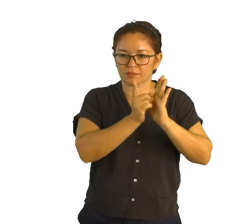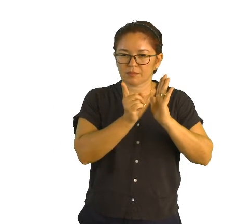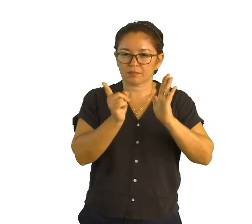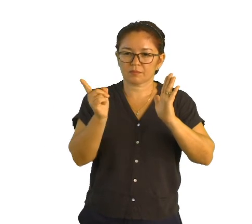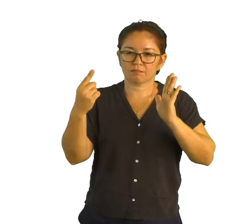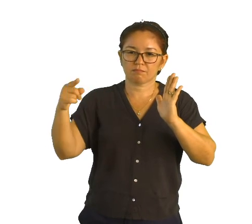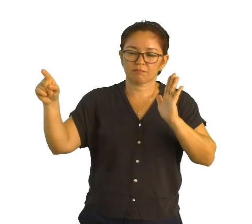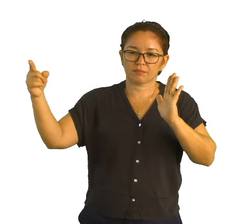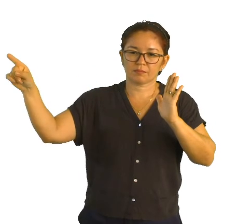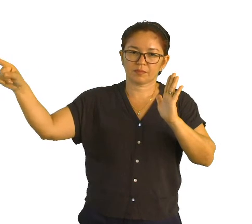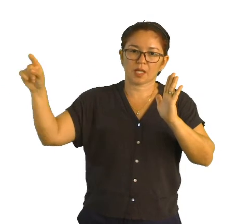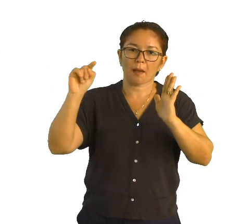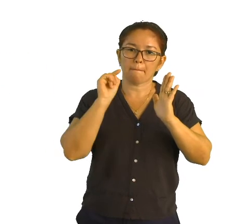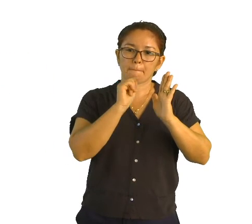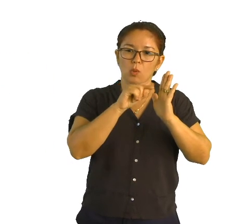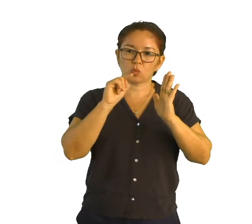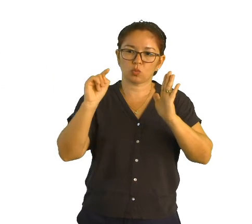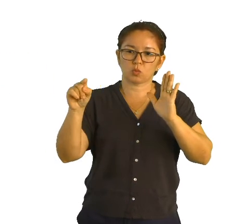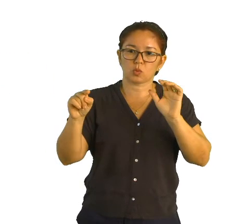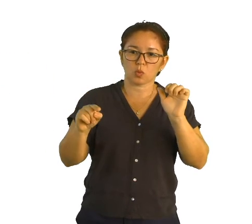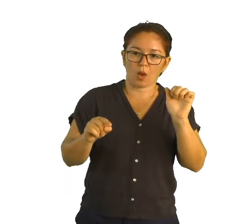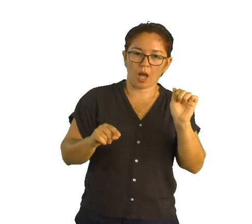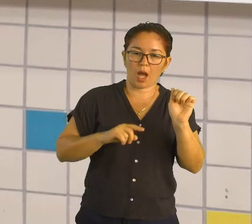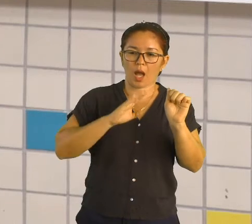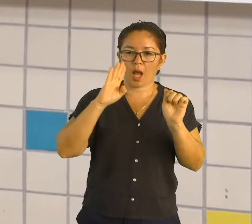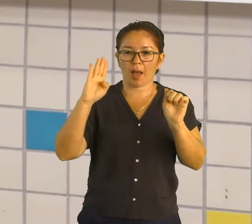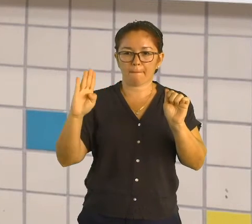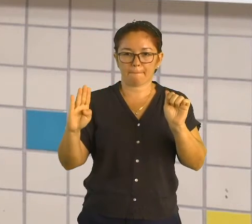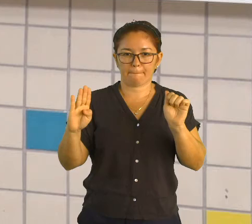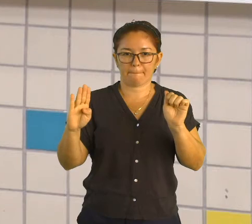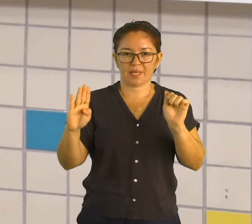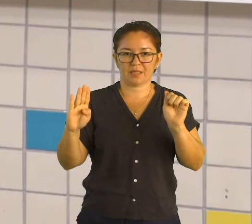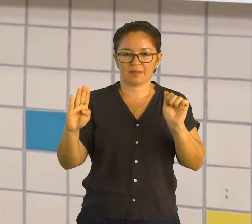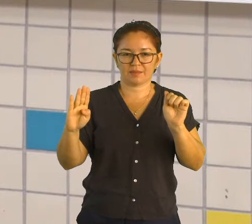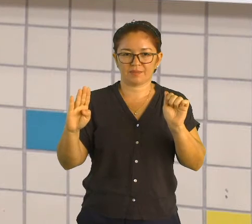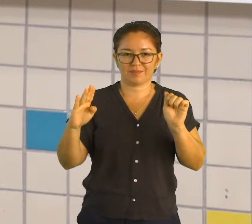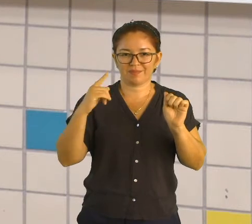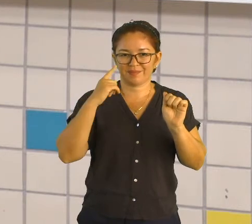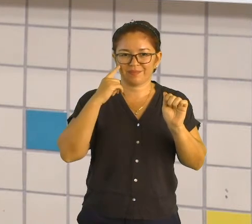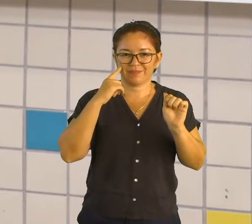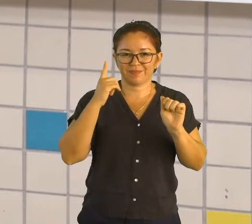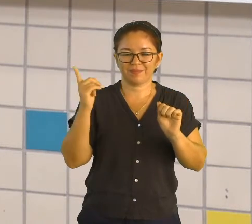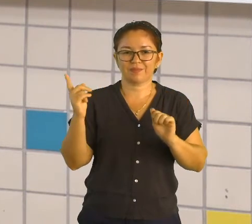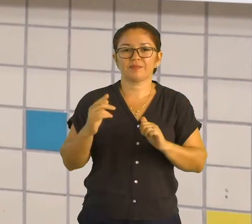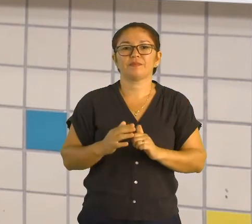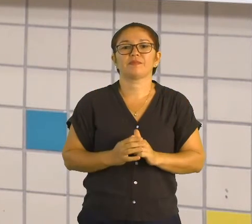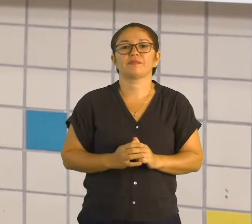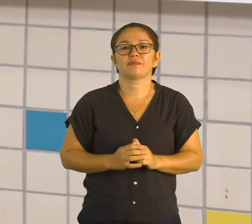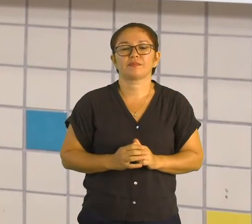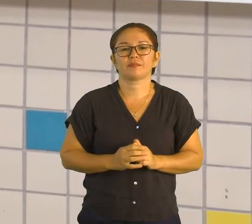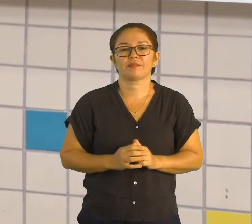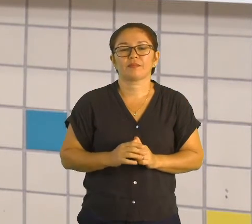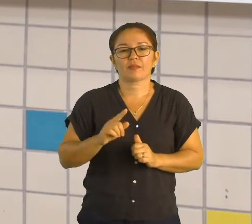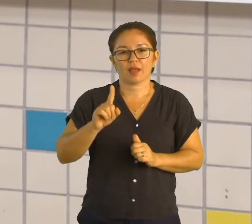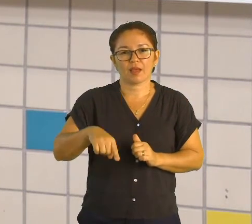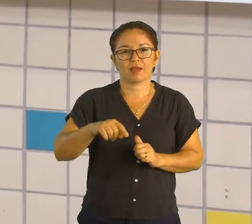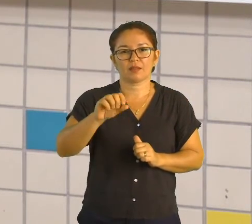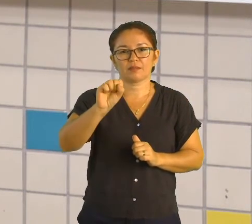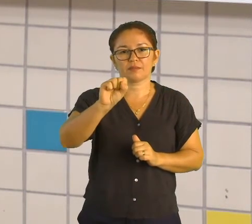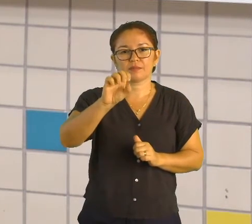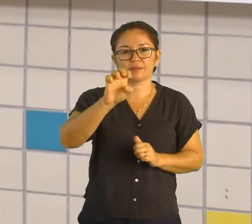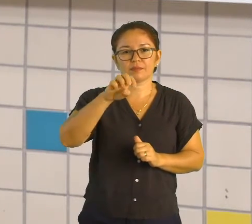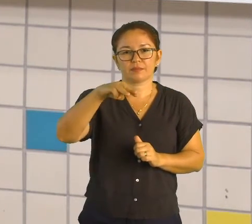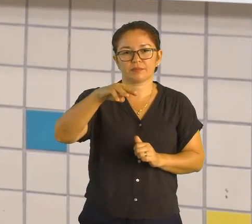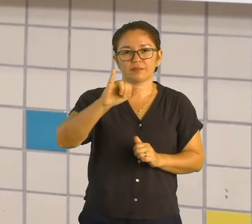AB maiúsculo e uma setinha voltada para a direita. É assim que eu represento uma semirreta